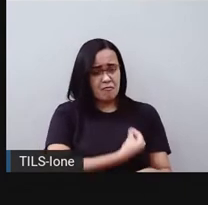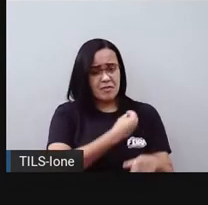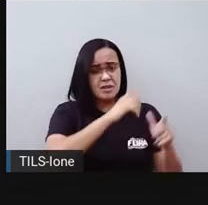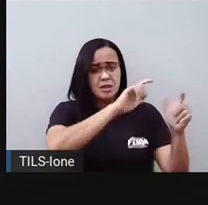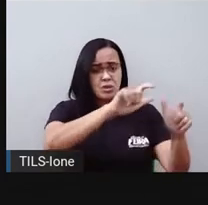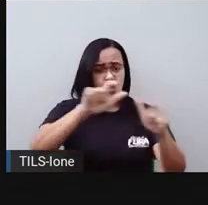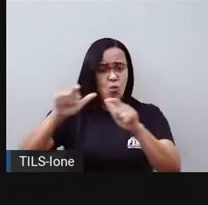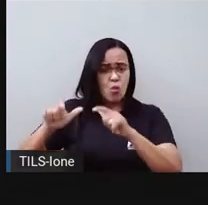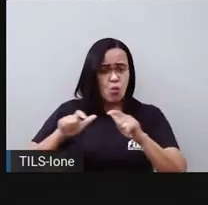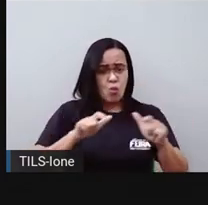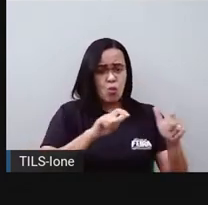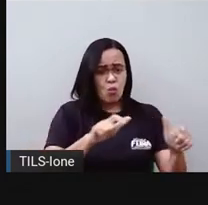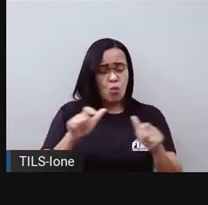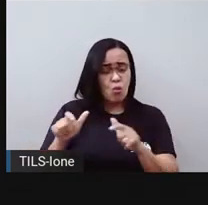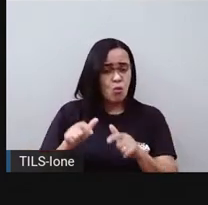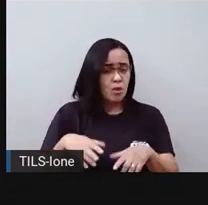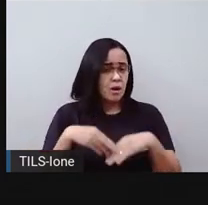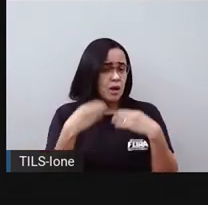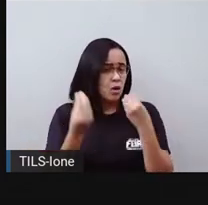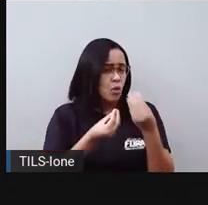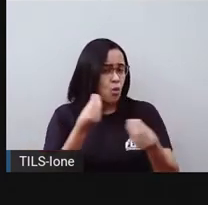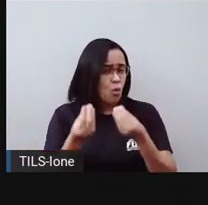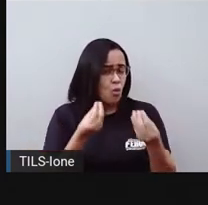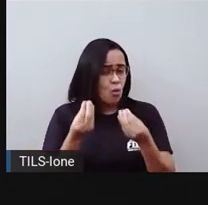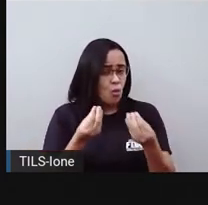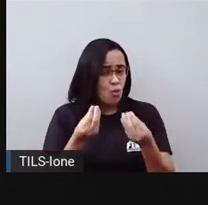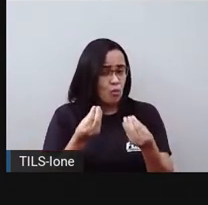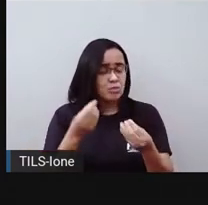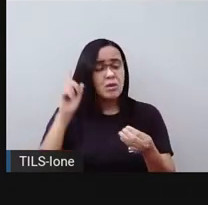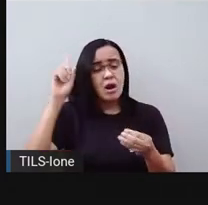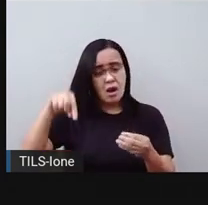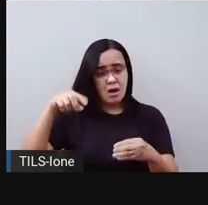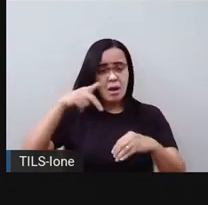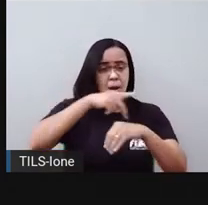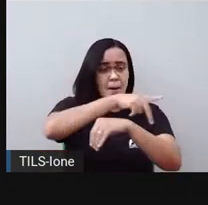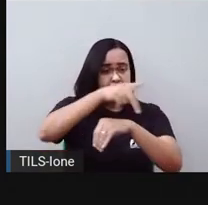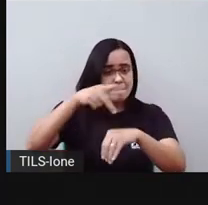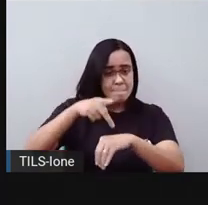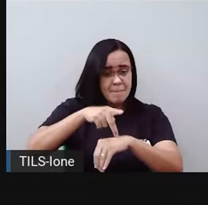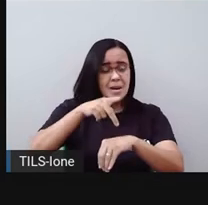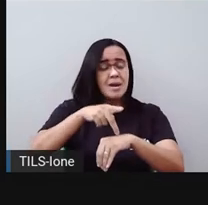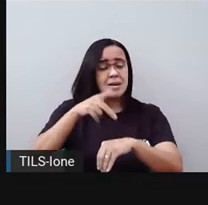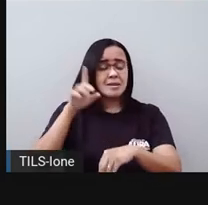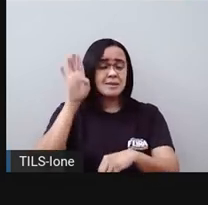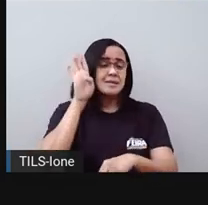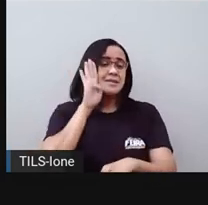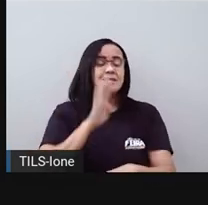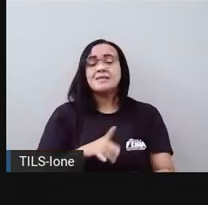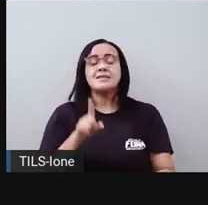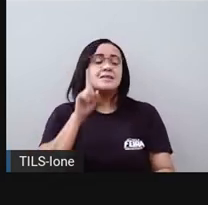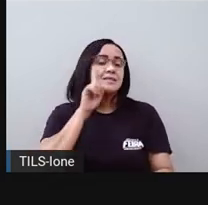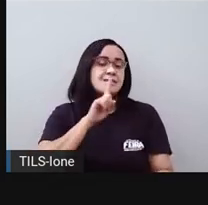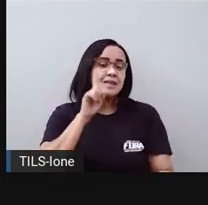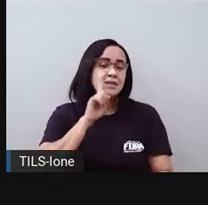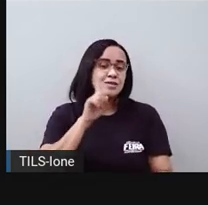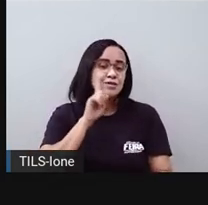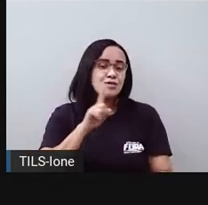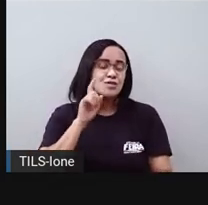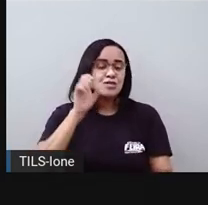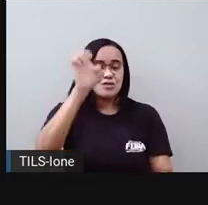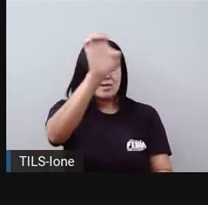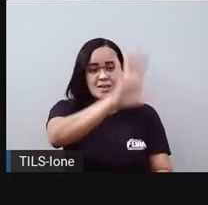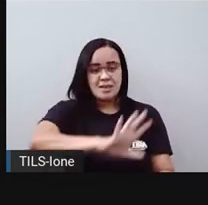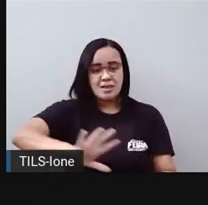ou em espaços, né, como os Estados Unidos, a Europa, alguns países também da Ásia ou da